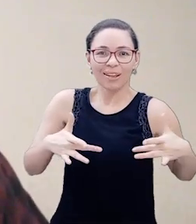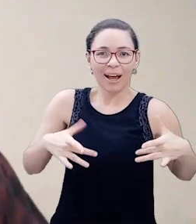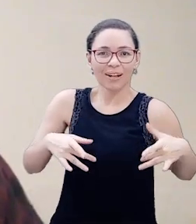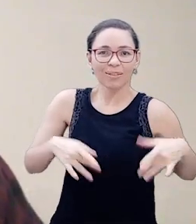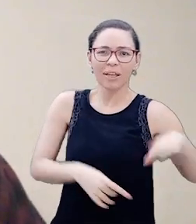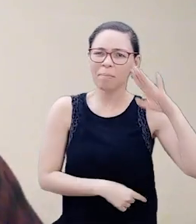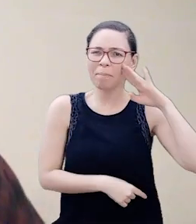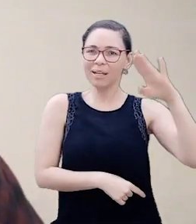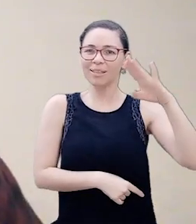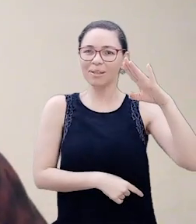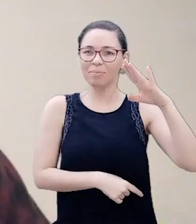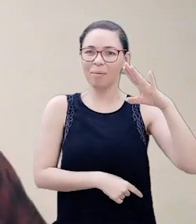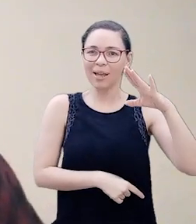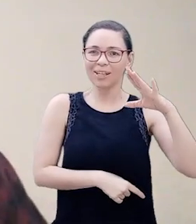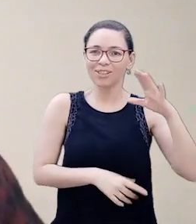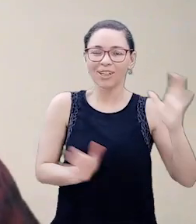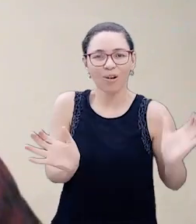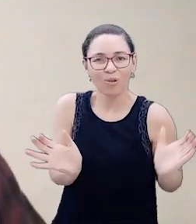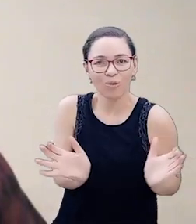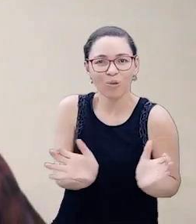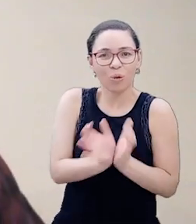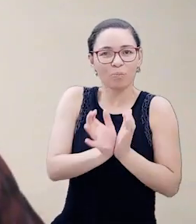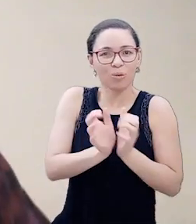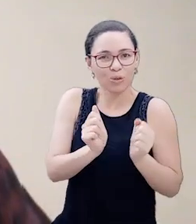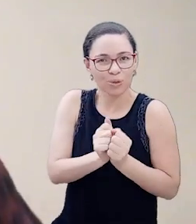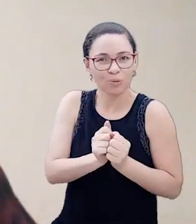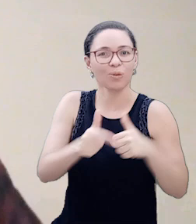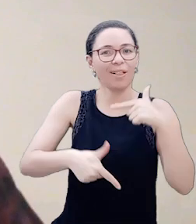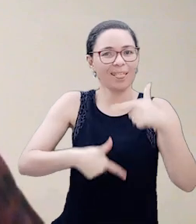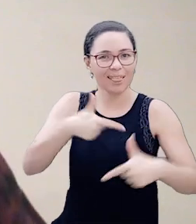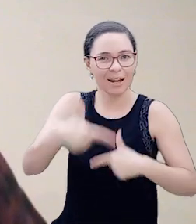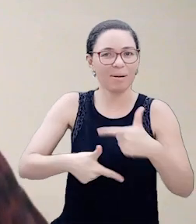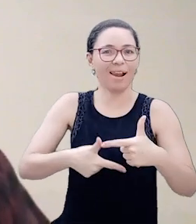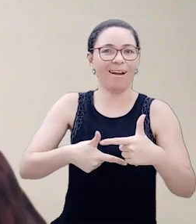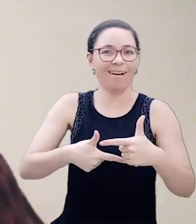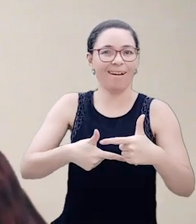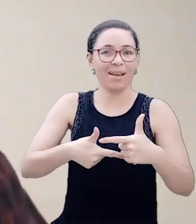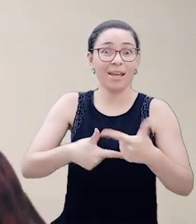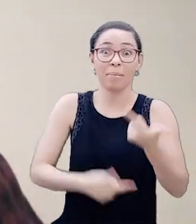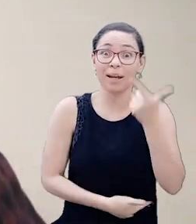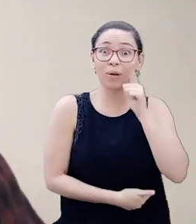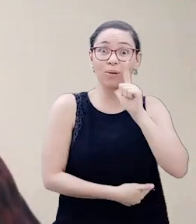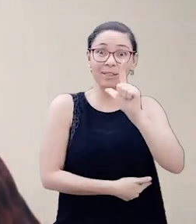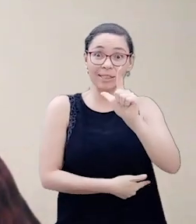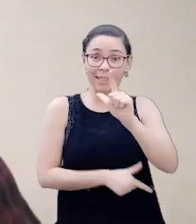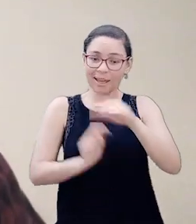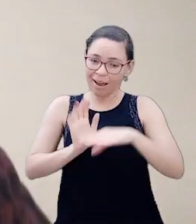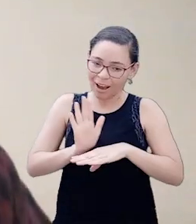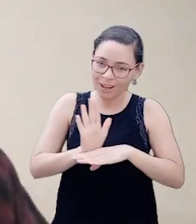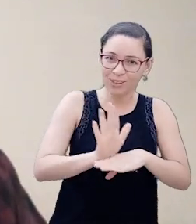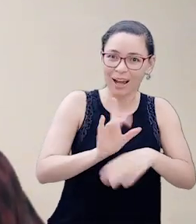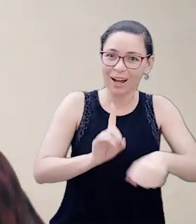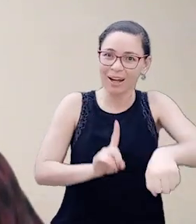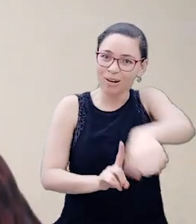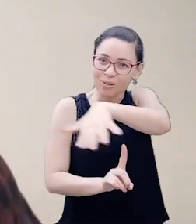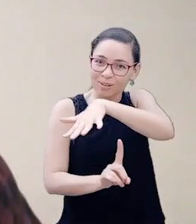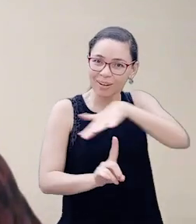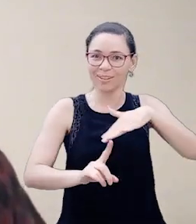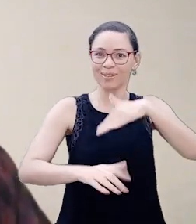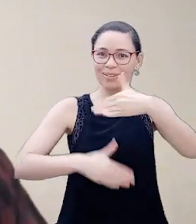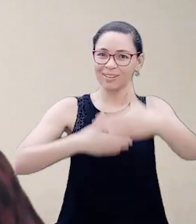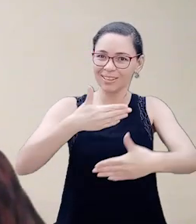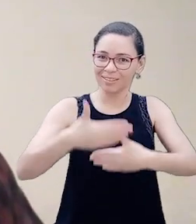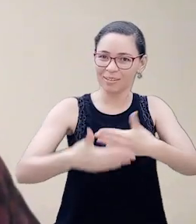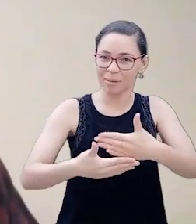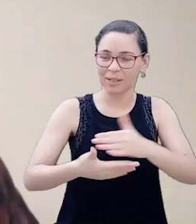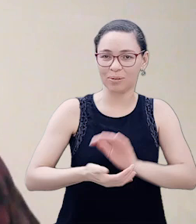não apenas em prol do desenvolvimento esportivo, mas também do desenvolvimento humano, social e global. No contexto esportivo,